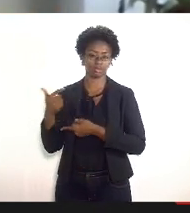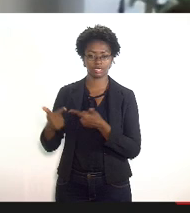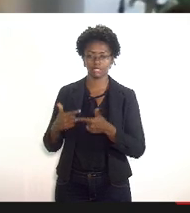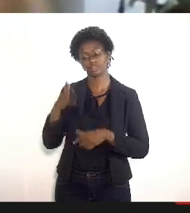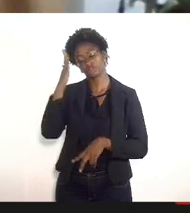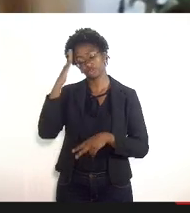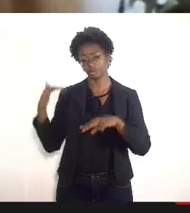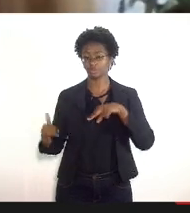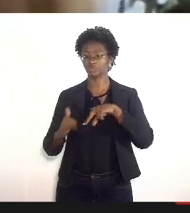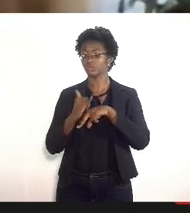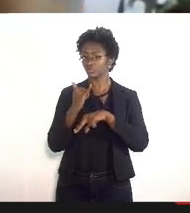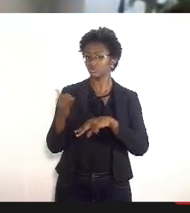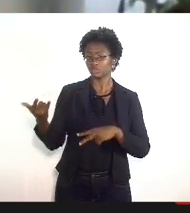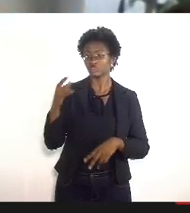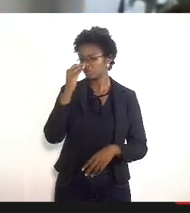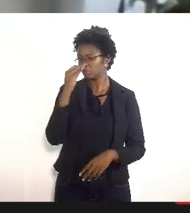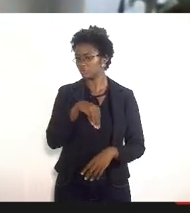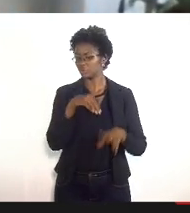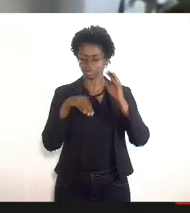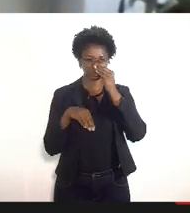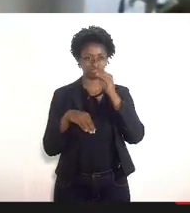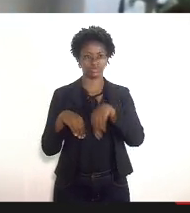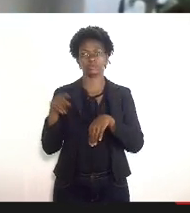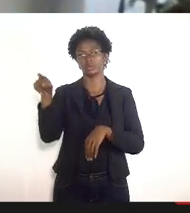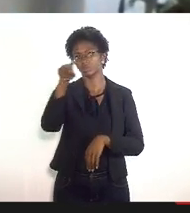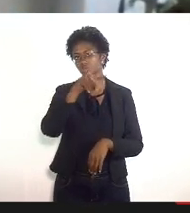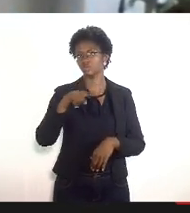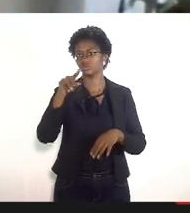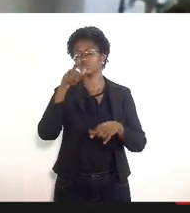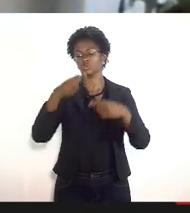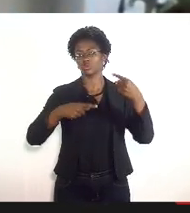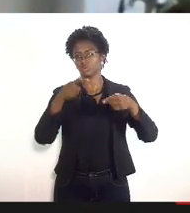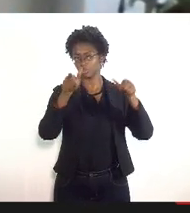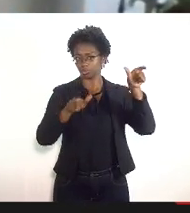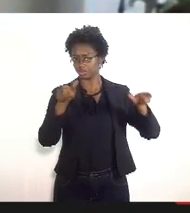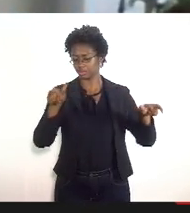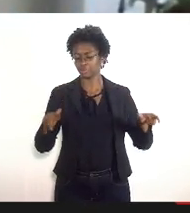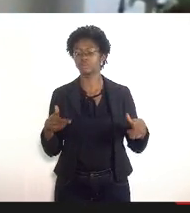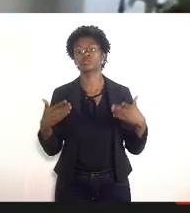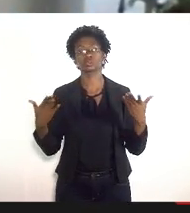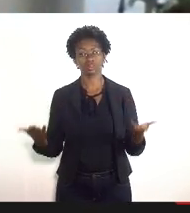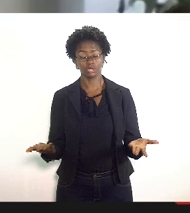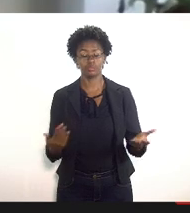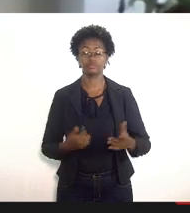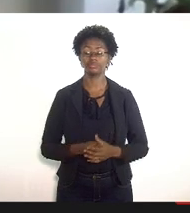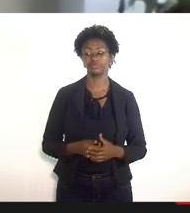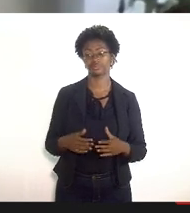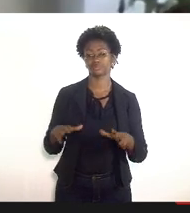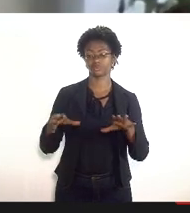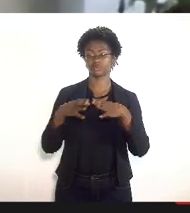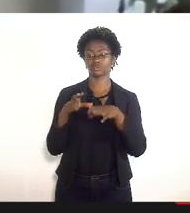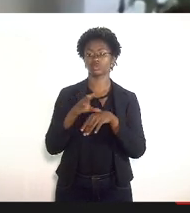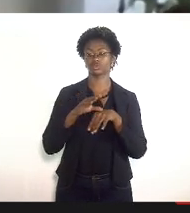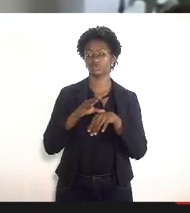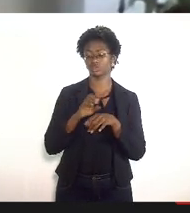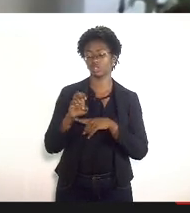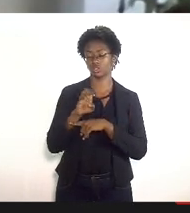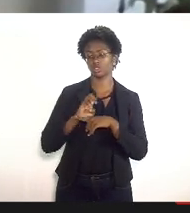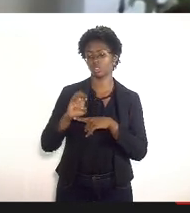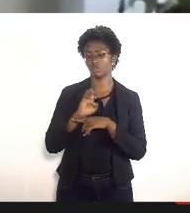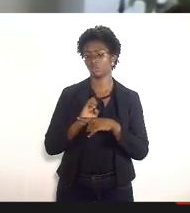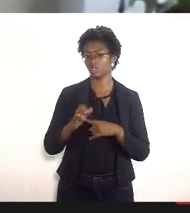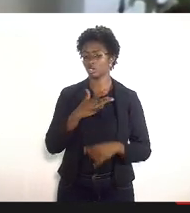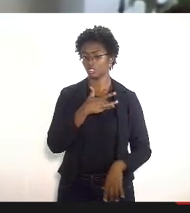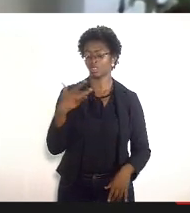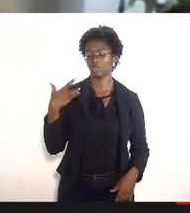desse descaso das autoridades de saúde. O Conselho Estadual de Saúde diz não